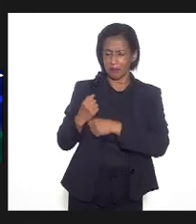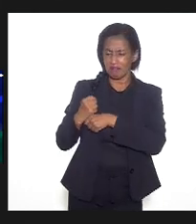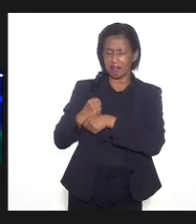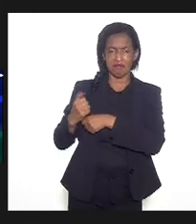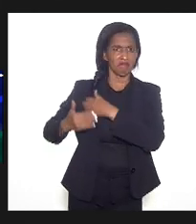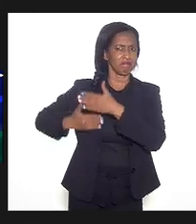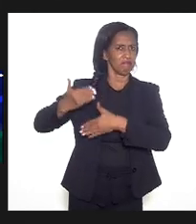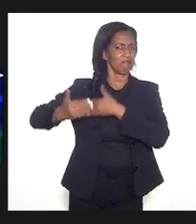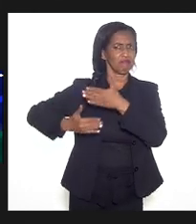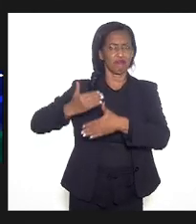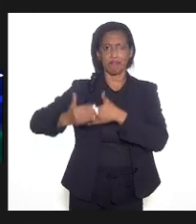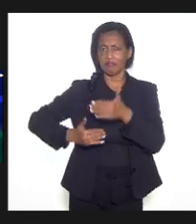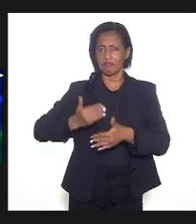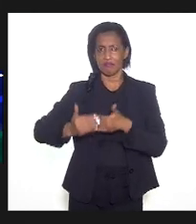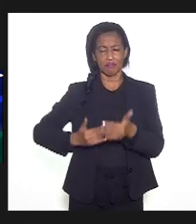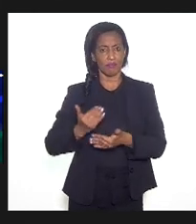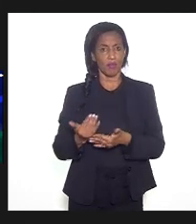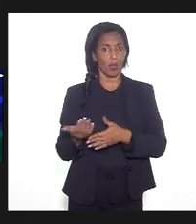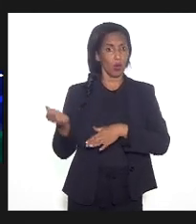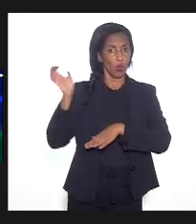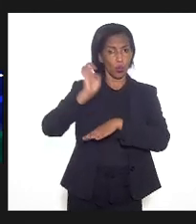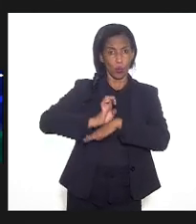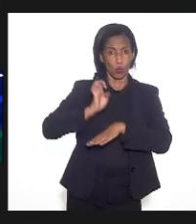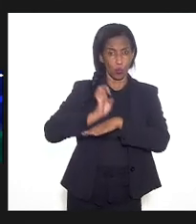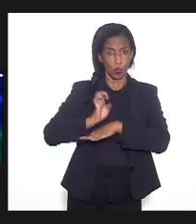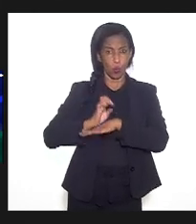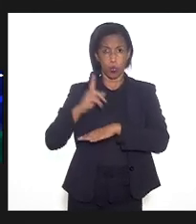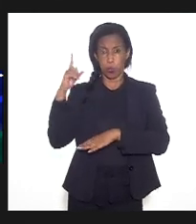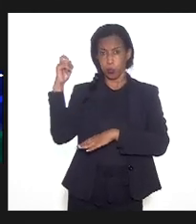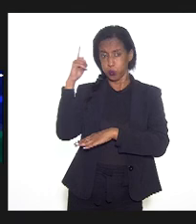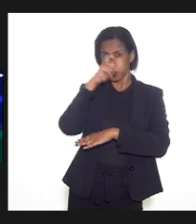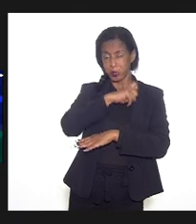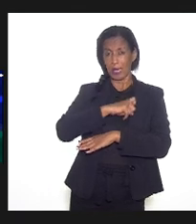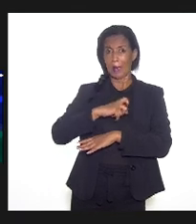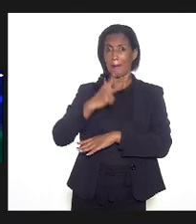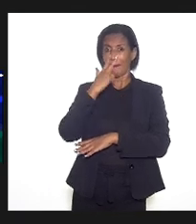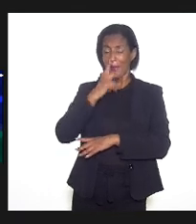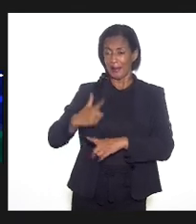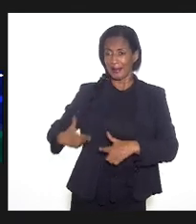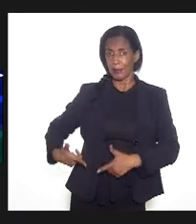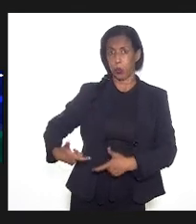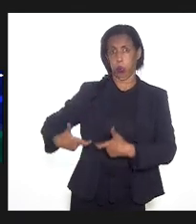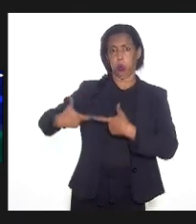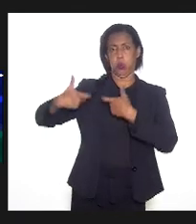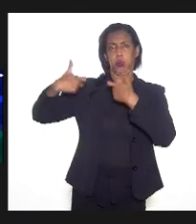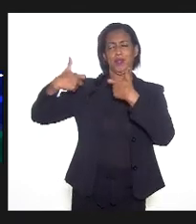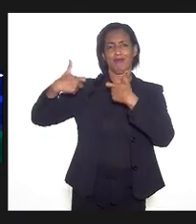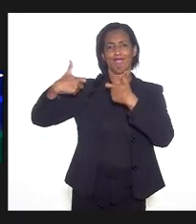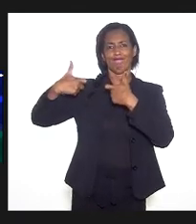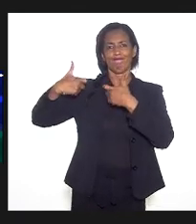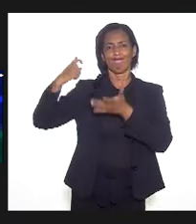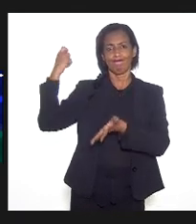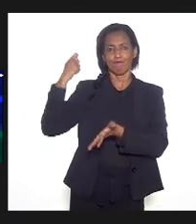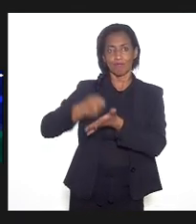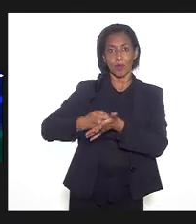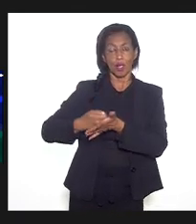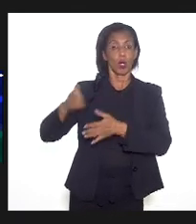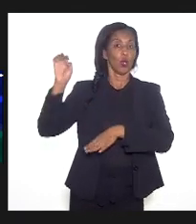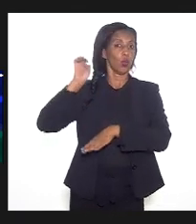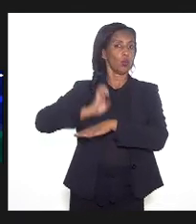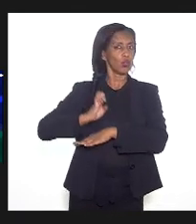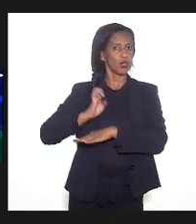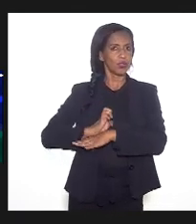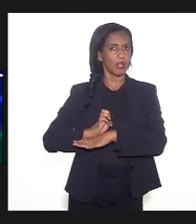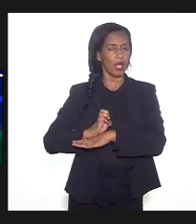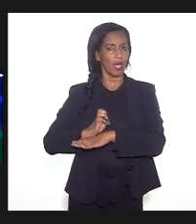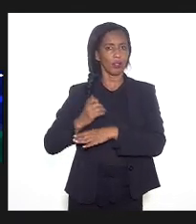há muitas décadas, um estado bélico, um estado de guerra, um estado conflagrado, um estado em que,